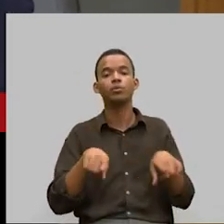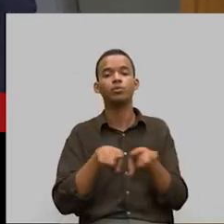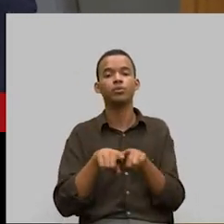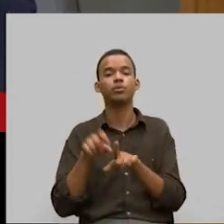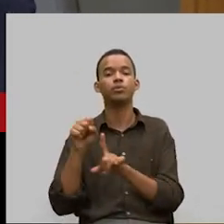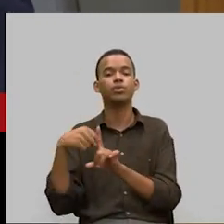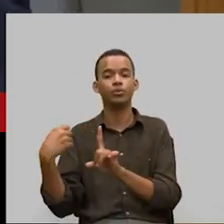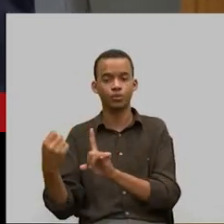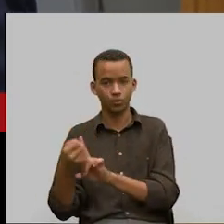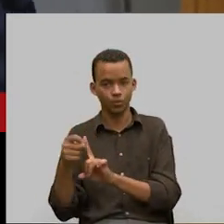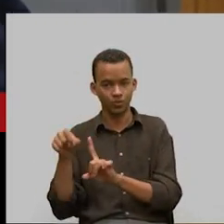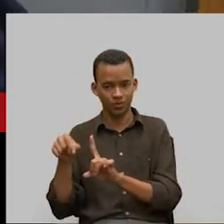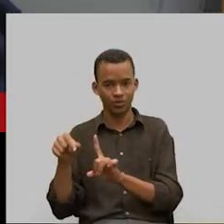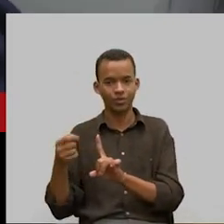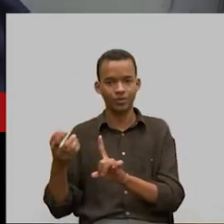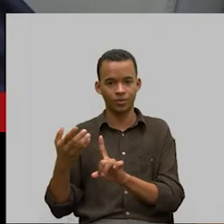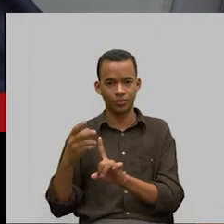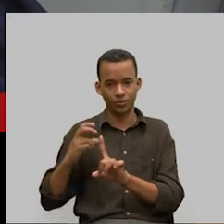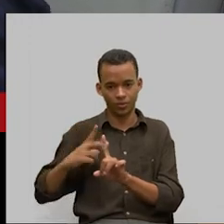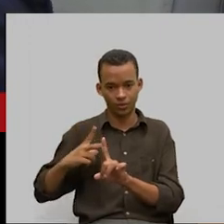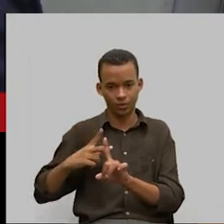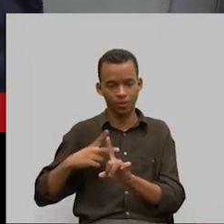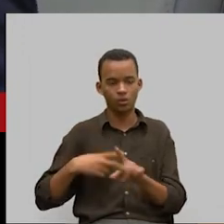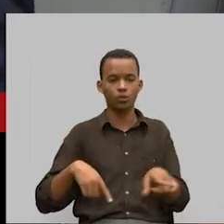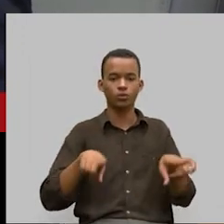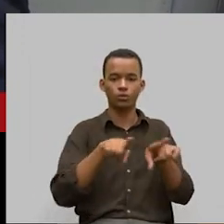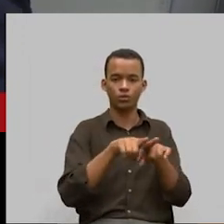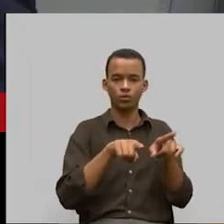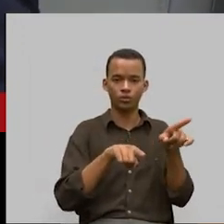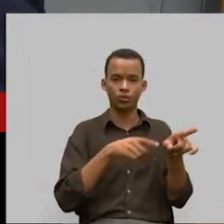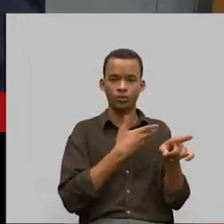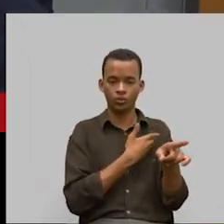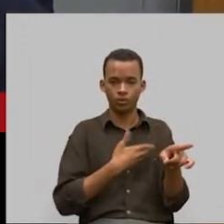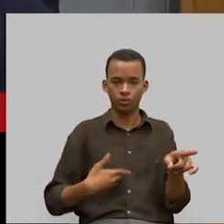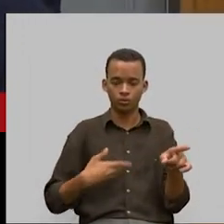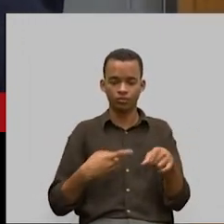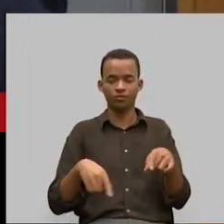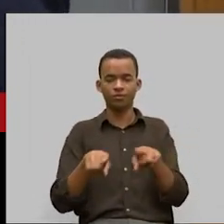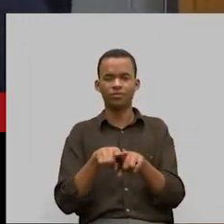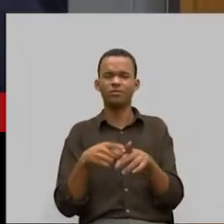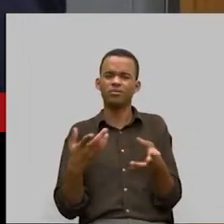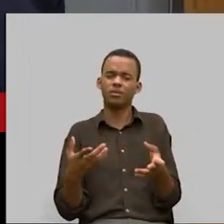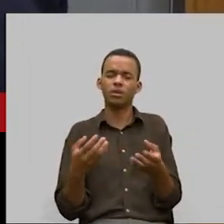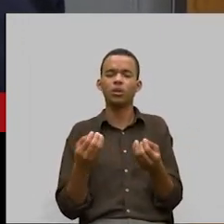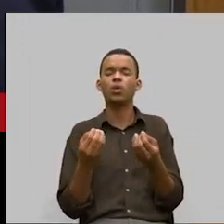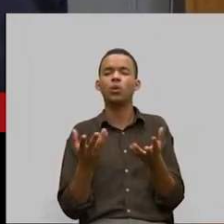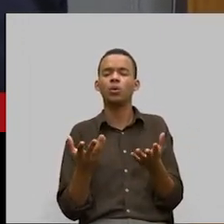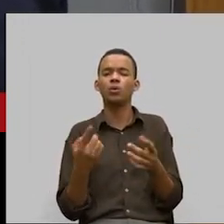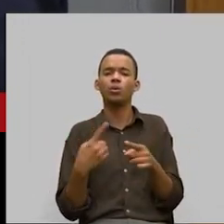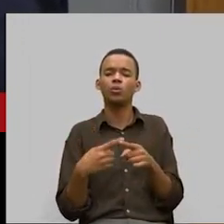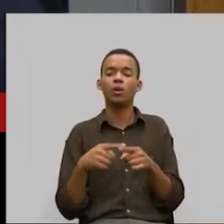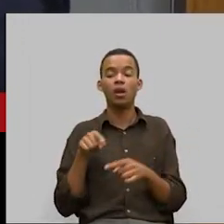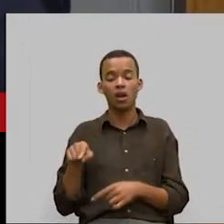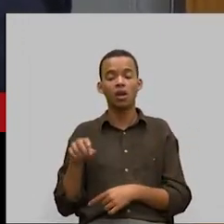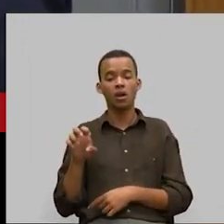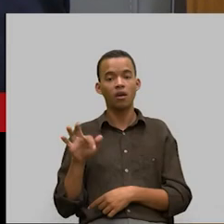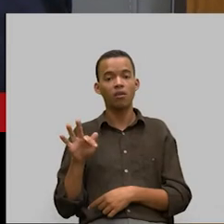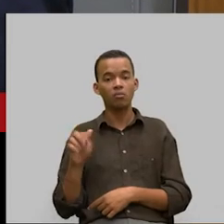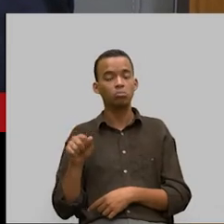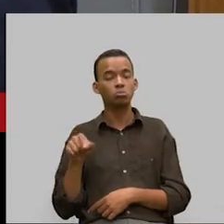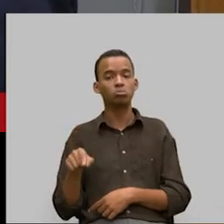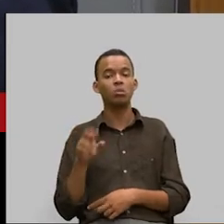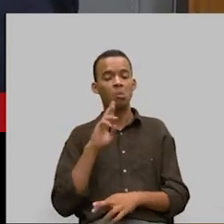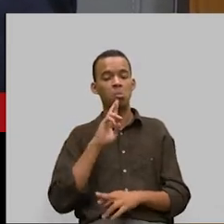privada e para que uma parceria público privada que dá mais resultado em Minas Gerais do que as efs nós estamos